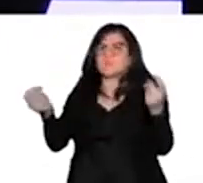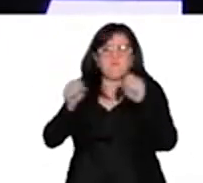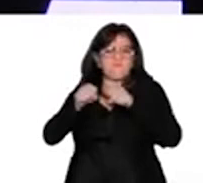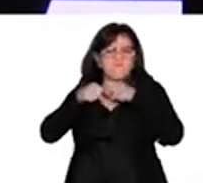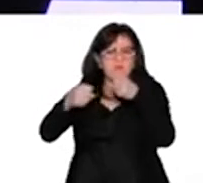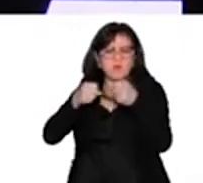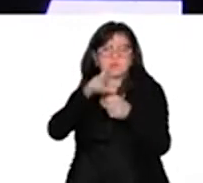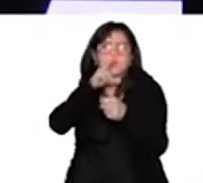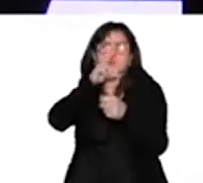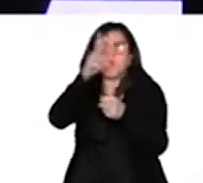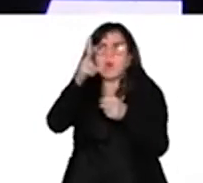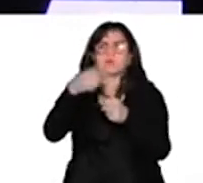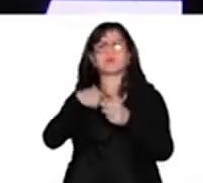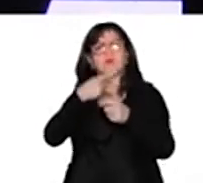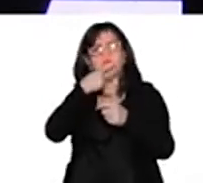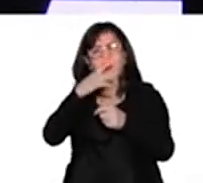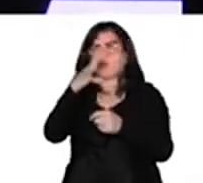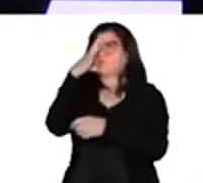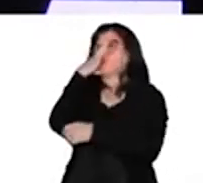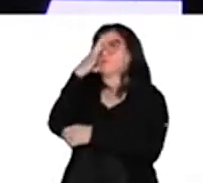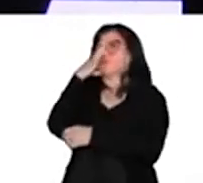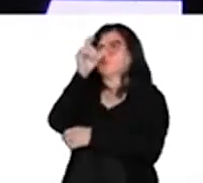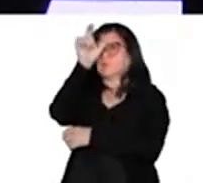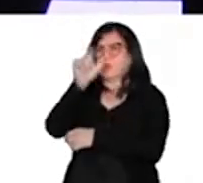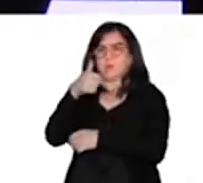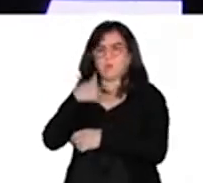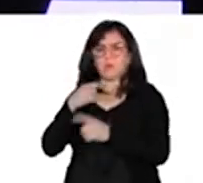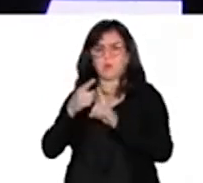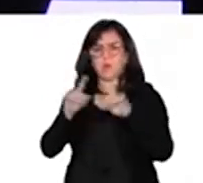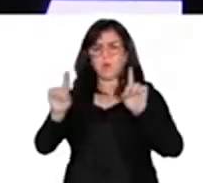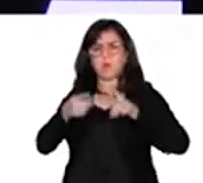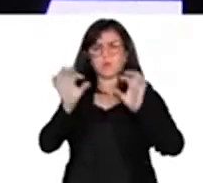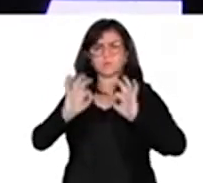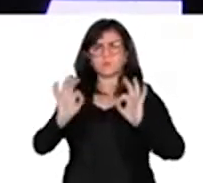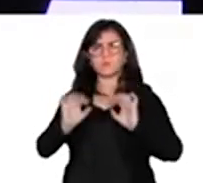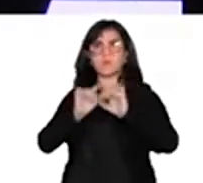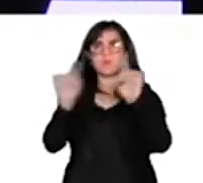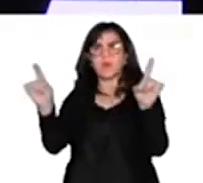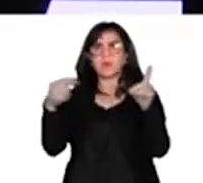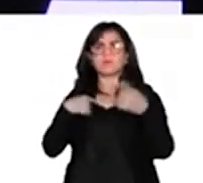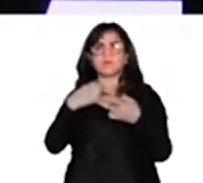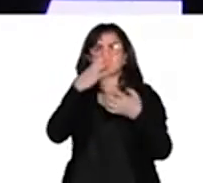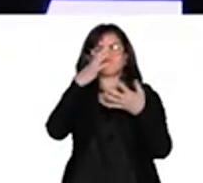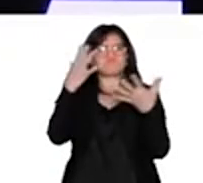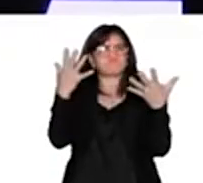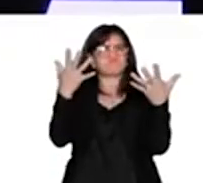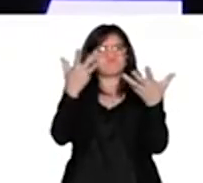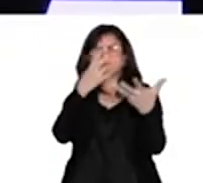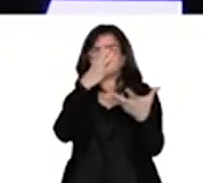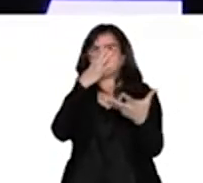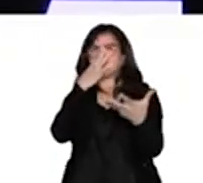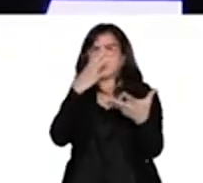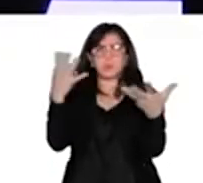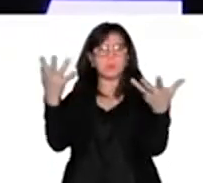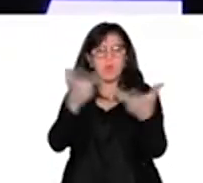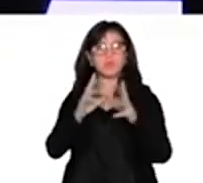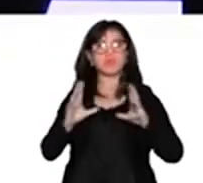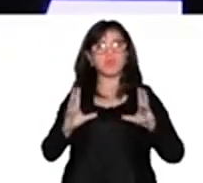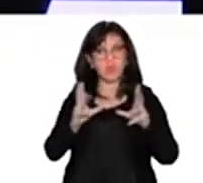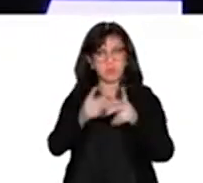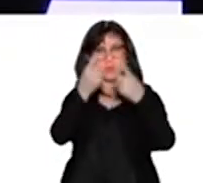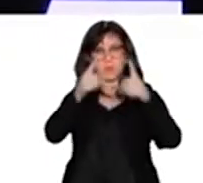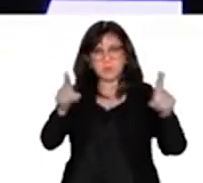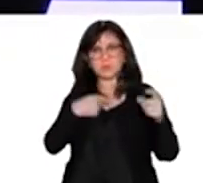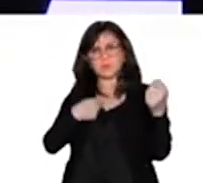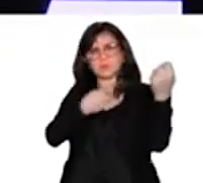força muito grande. Eu falo como espectador, porque não, músico não sou, mas aprecio, admiro, e todas as peças que eu escuto